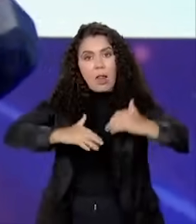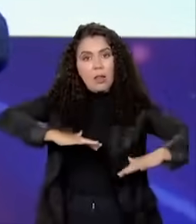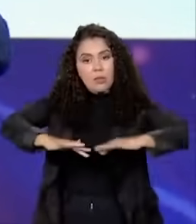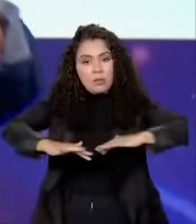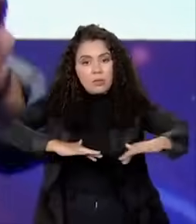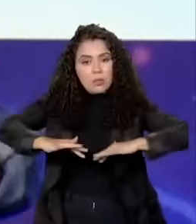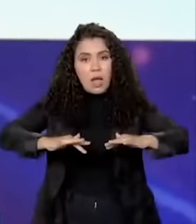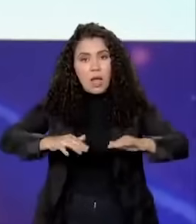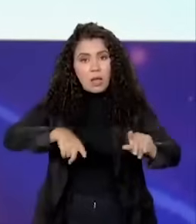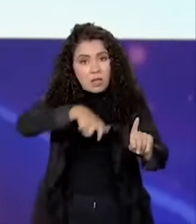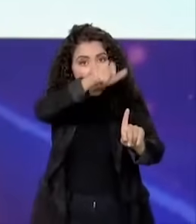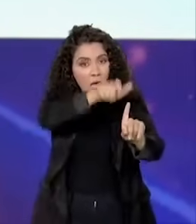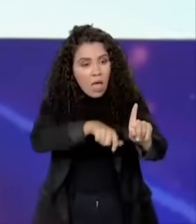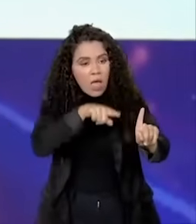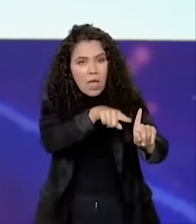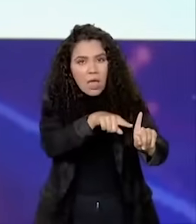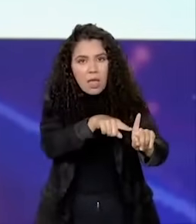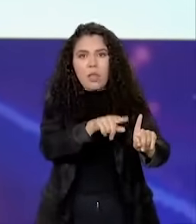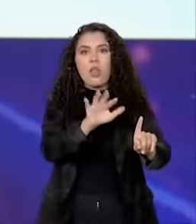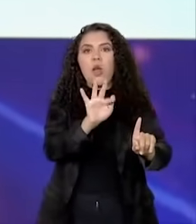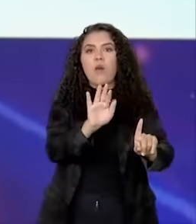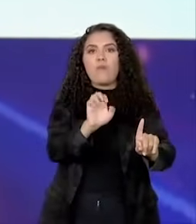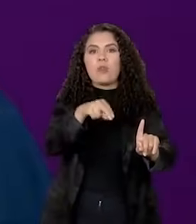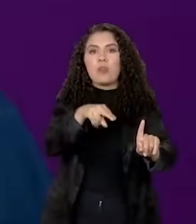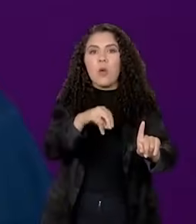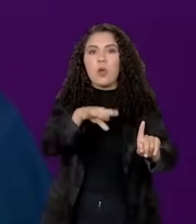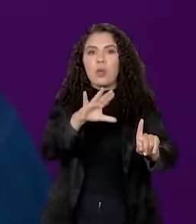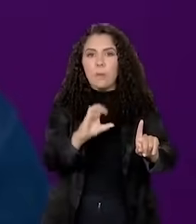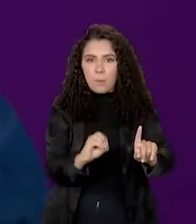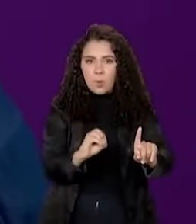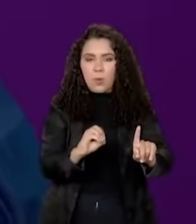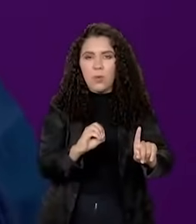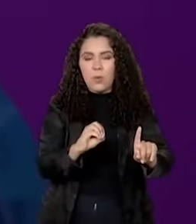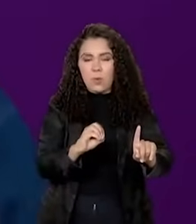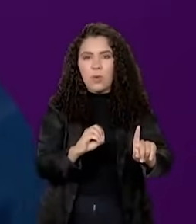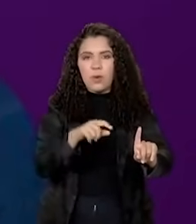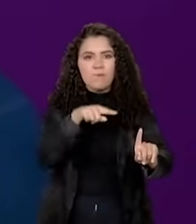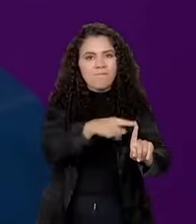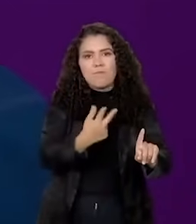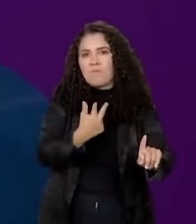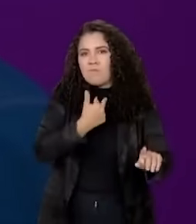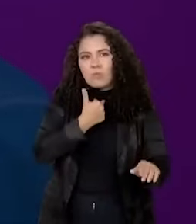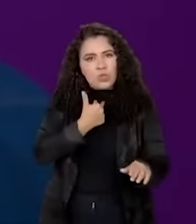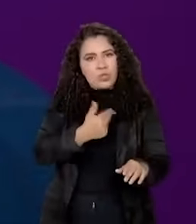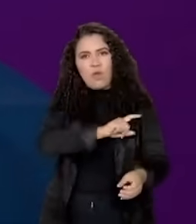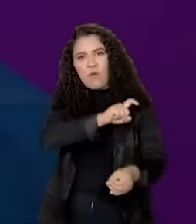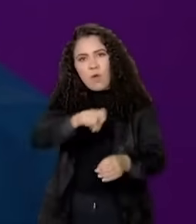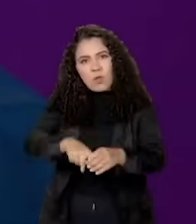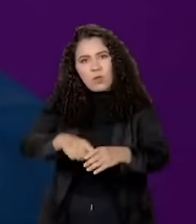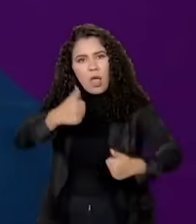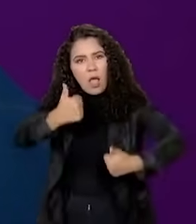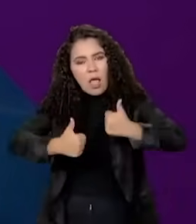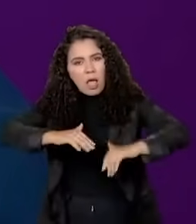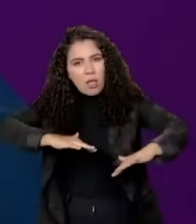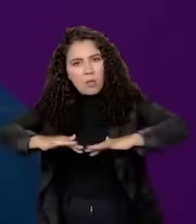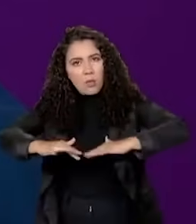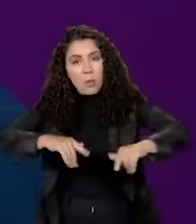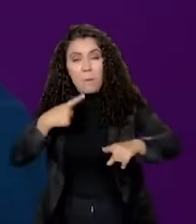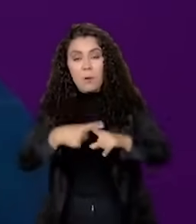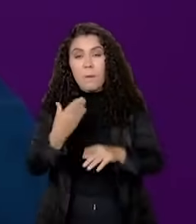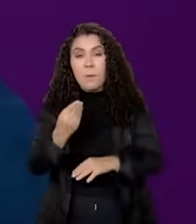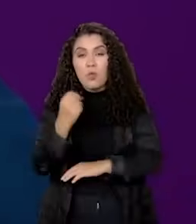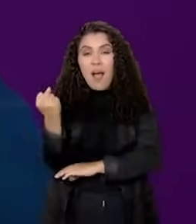a carreira do Fenômeno. Ele não voltava mais a jogar bola porque a lesão tinha sido muito